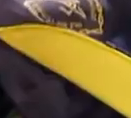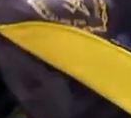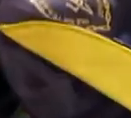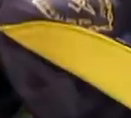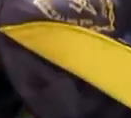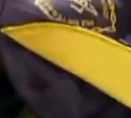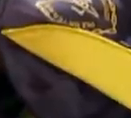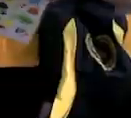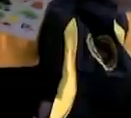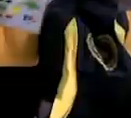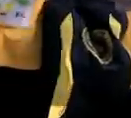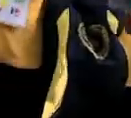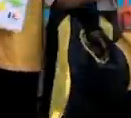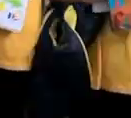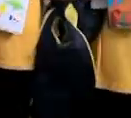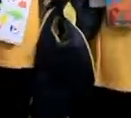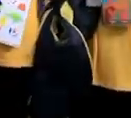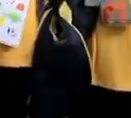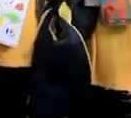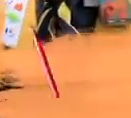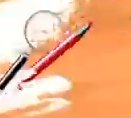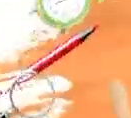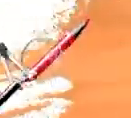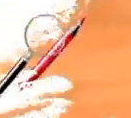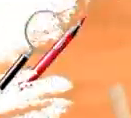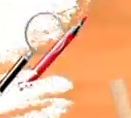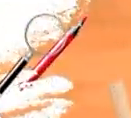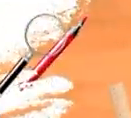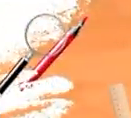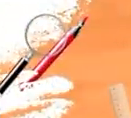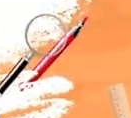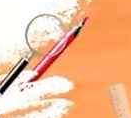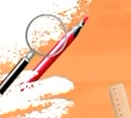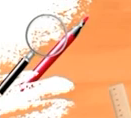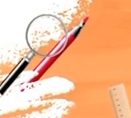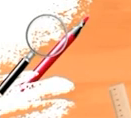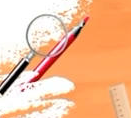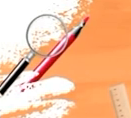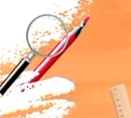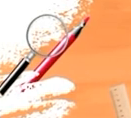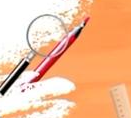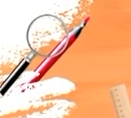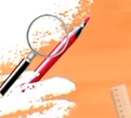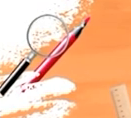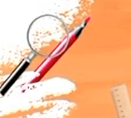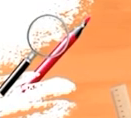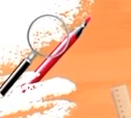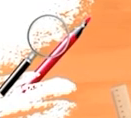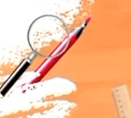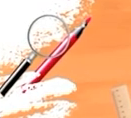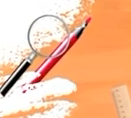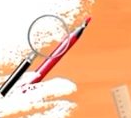lbv.org/nota 10. Proteger a infância é acreditar no futuro.